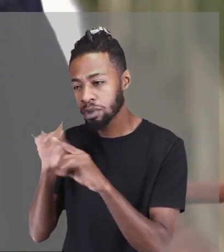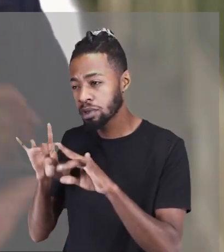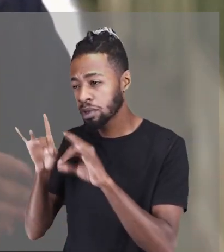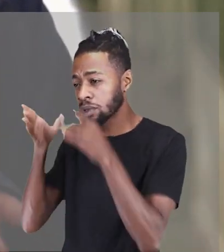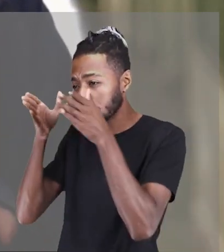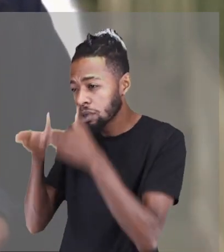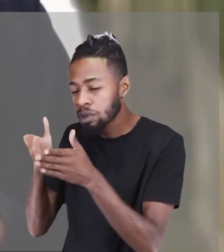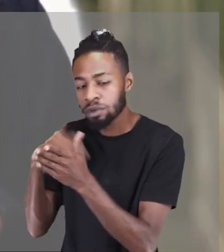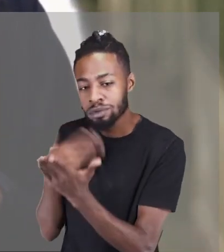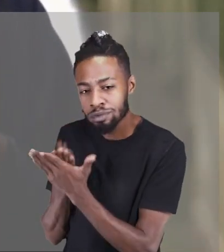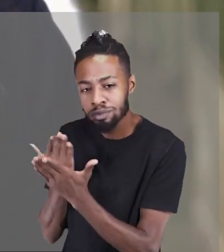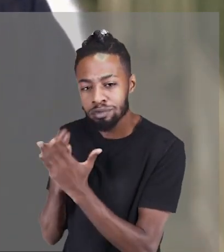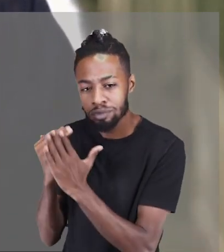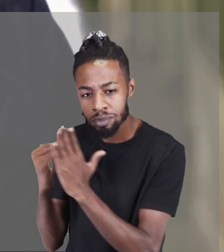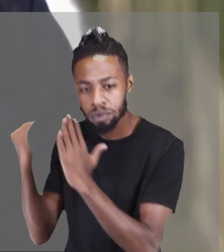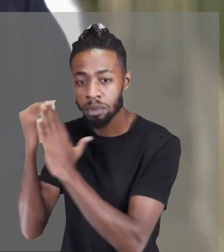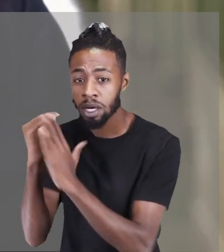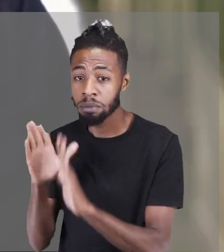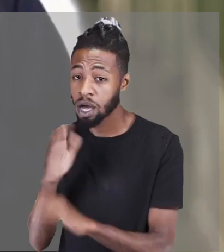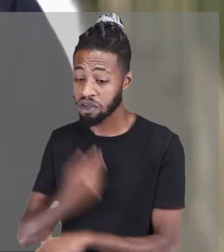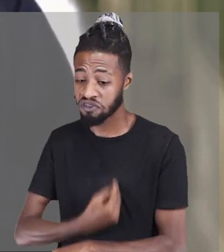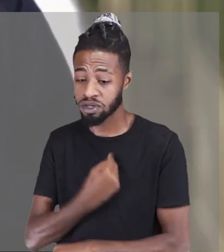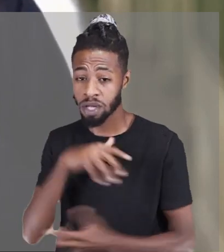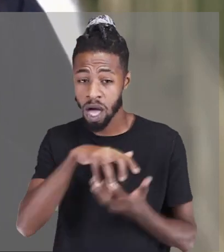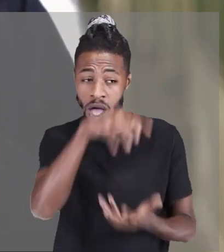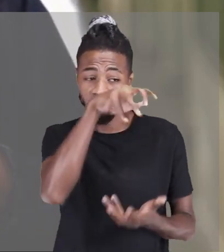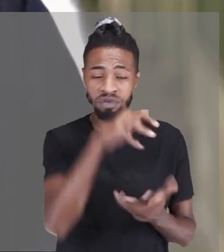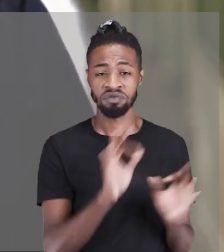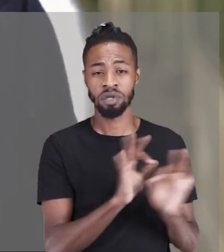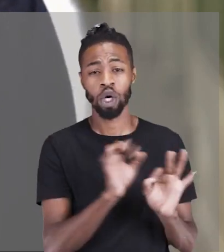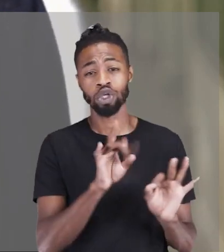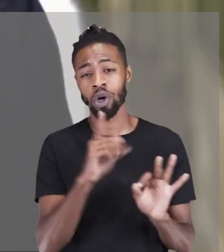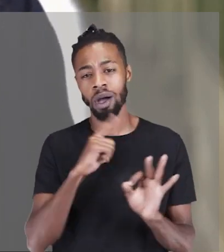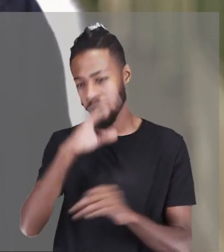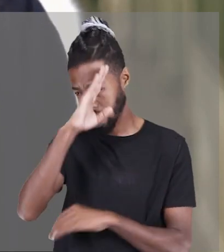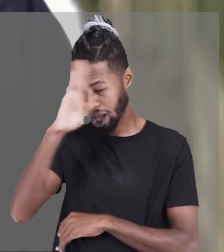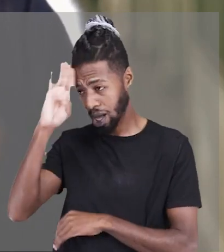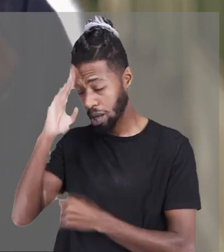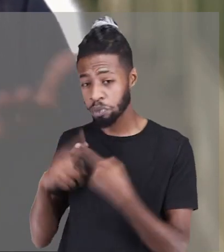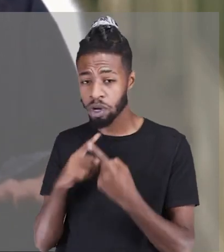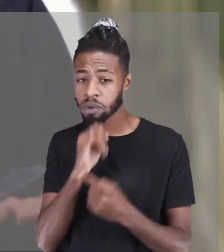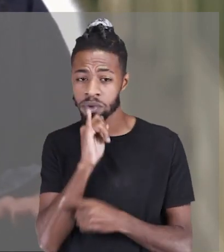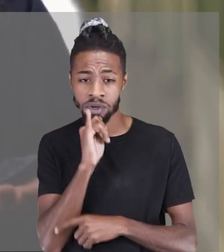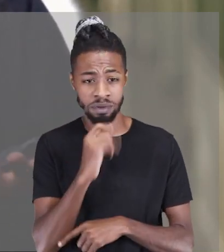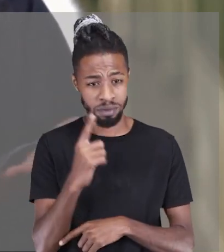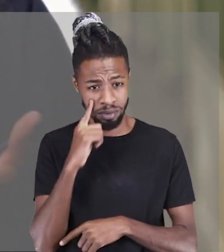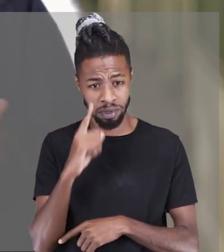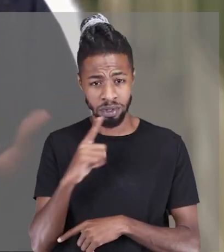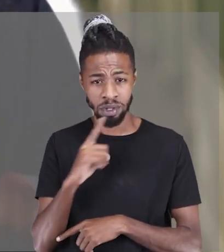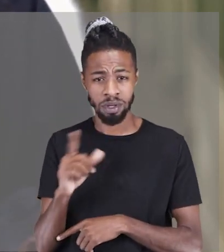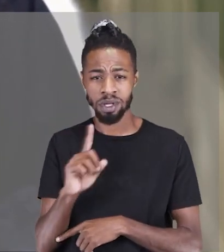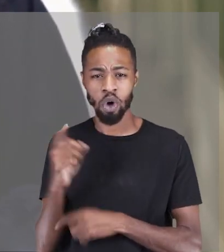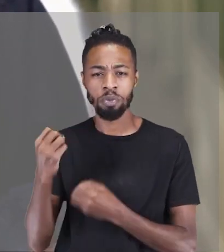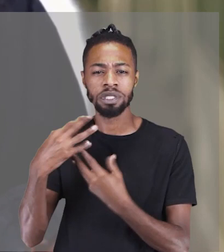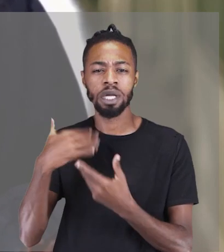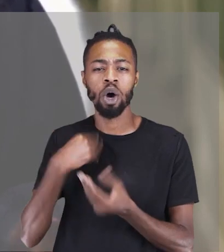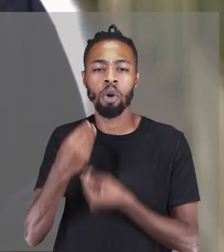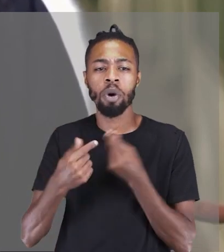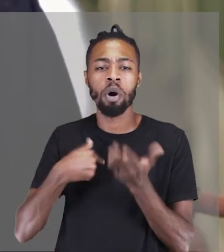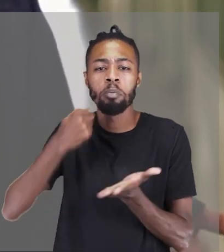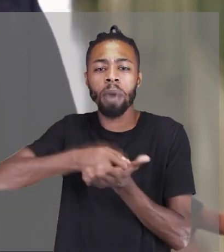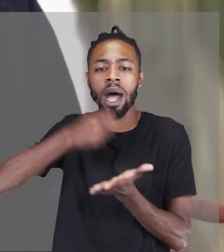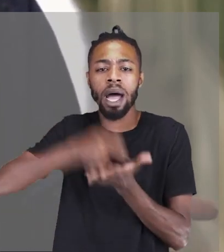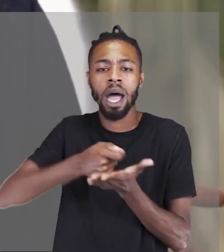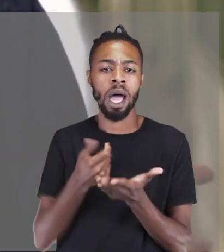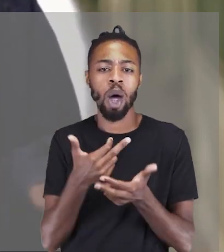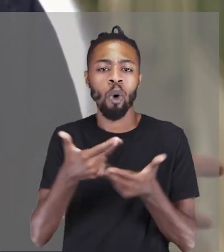e me especializar depois na área. Mas não tanto na vida adulta, é mais na acadêmica. Por exemplo, não te ensinam a pagar